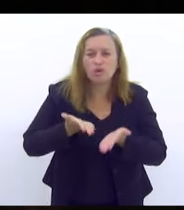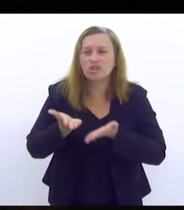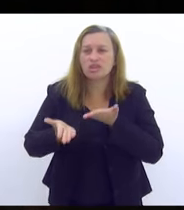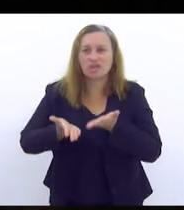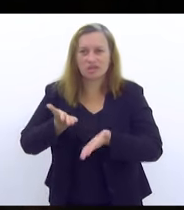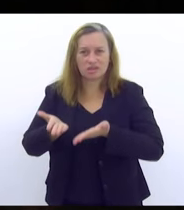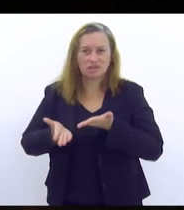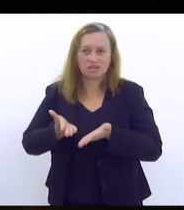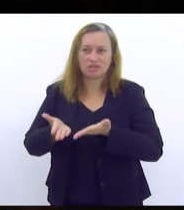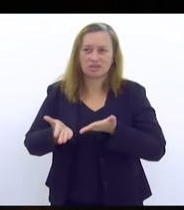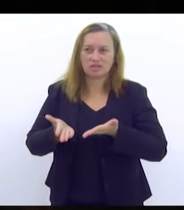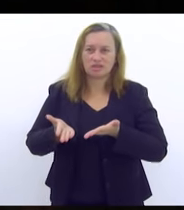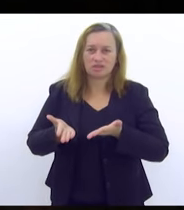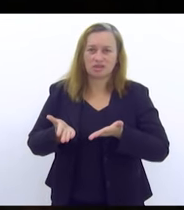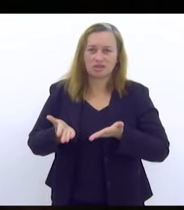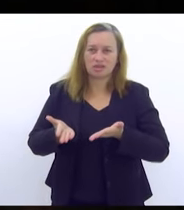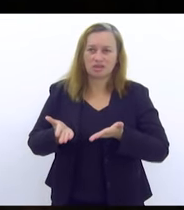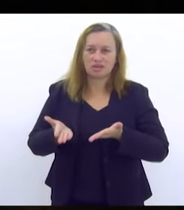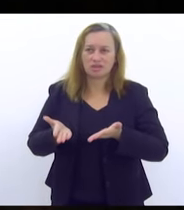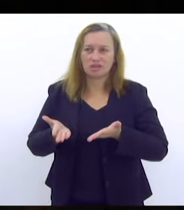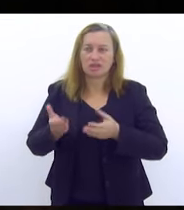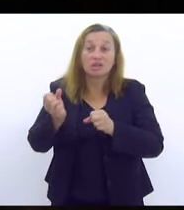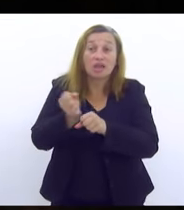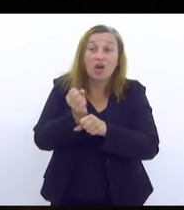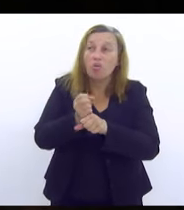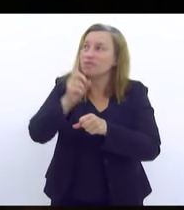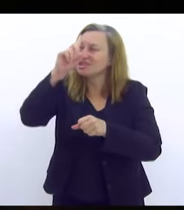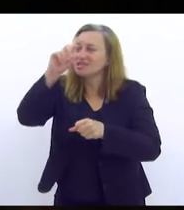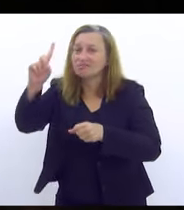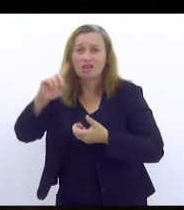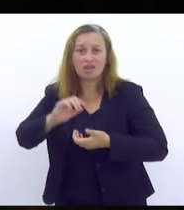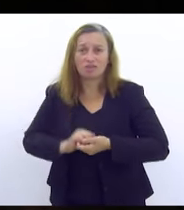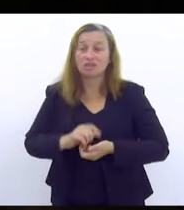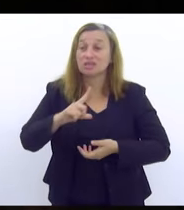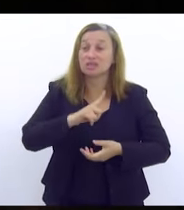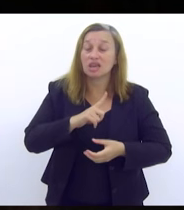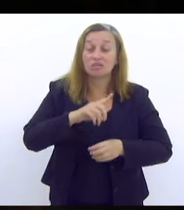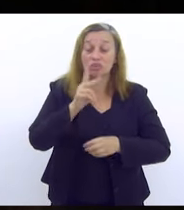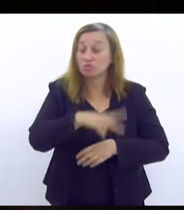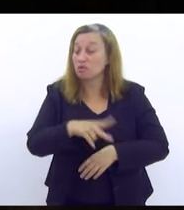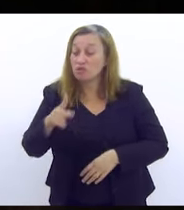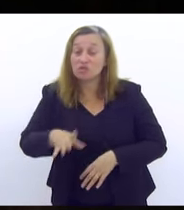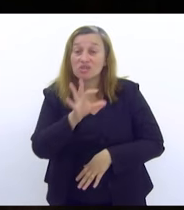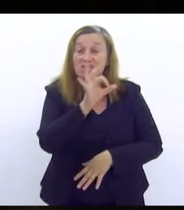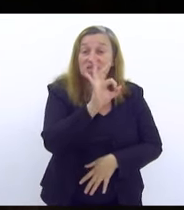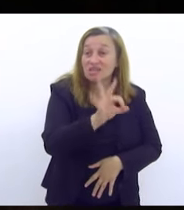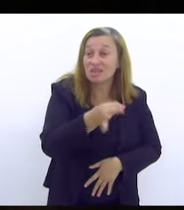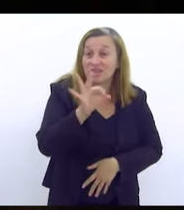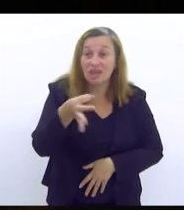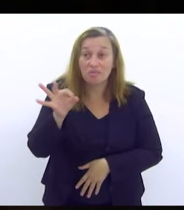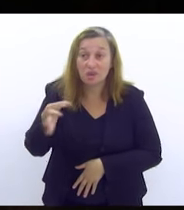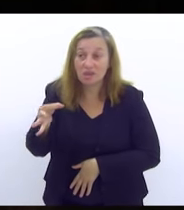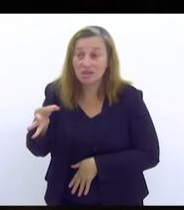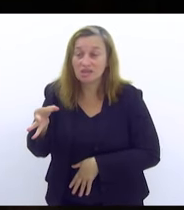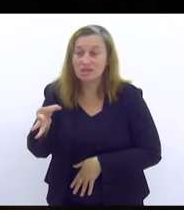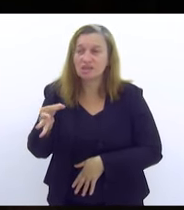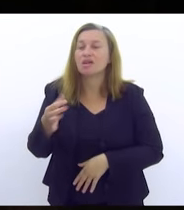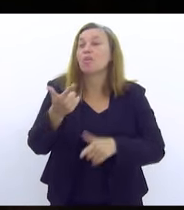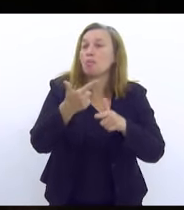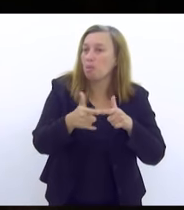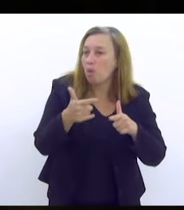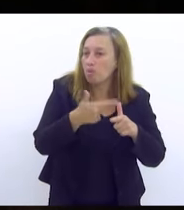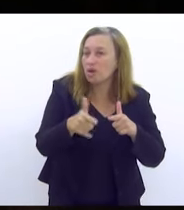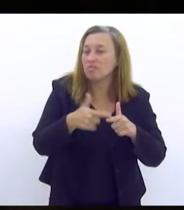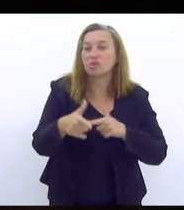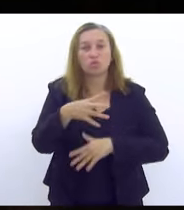que é obra do Espírito Santo. Aqui nós temos educadoras, certamente, que enfrentam problemas